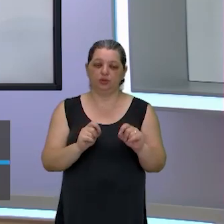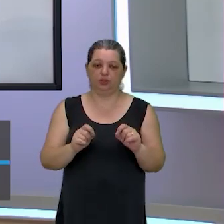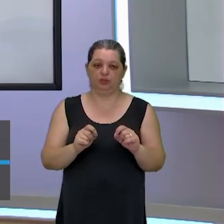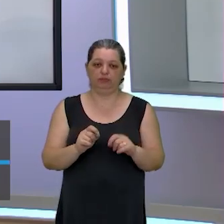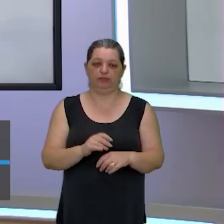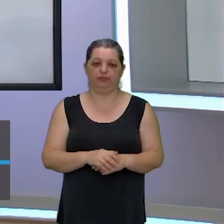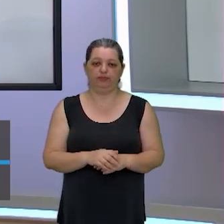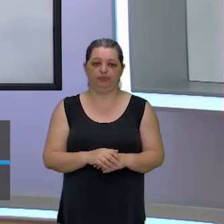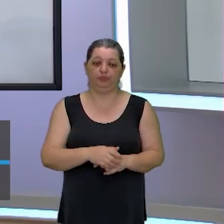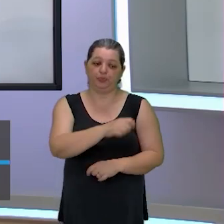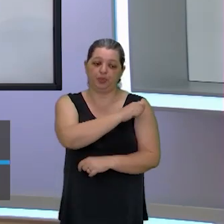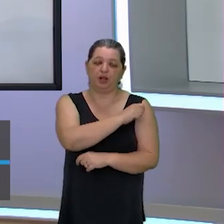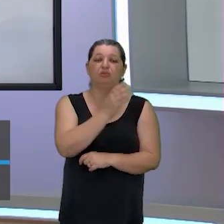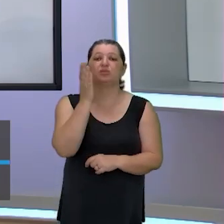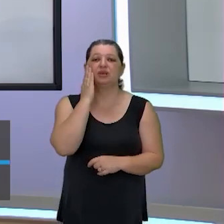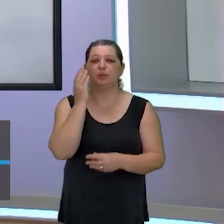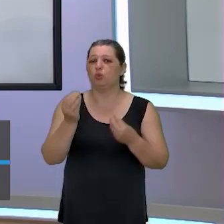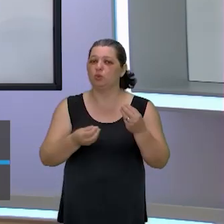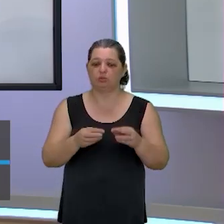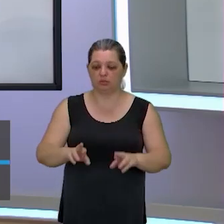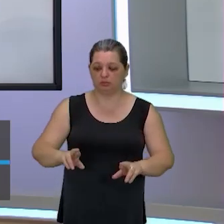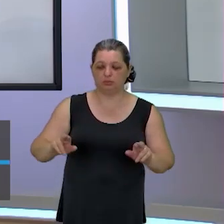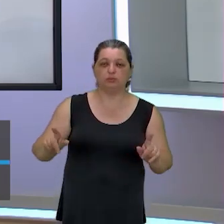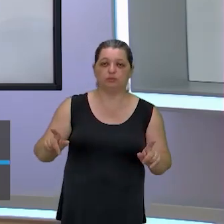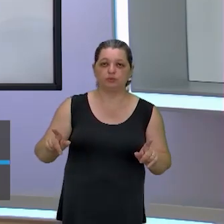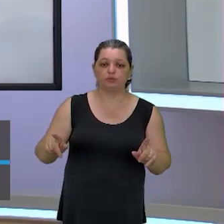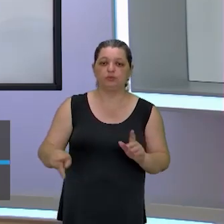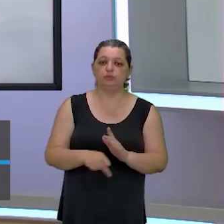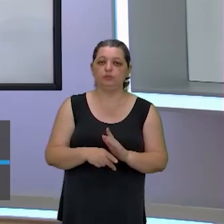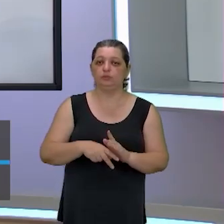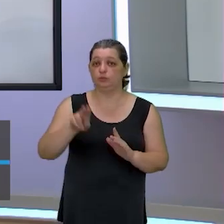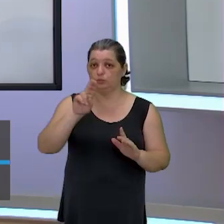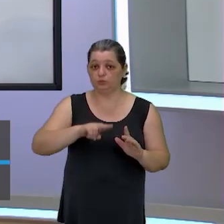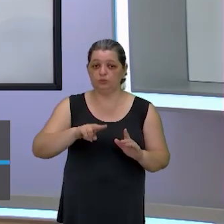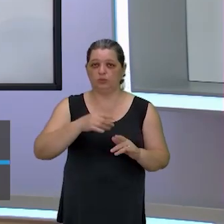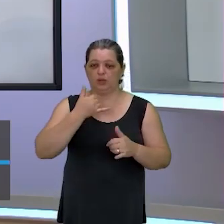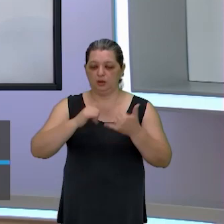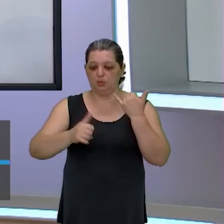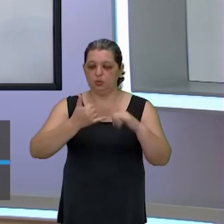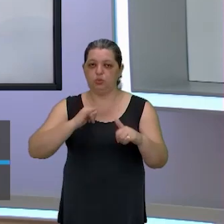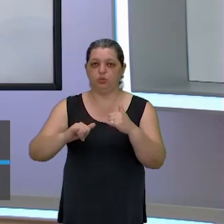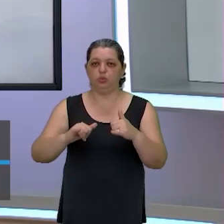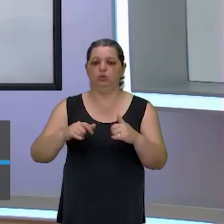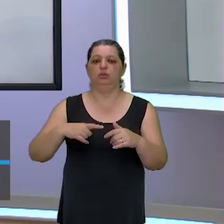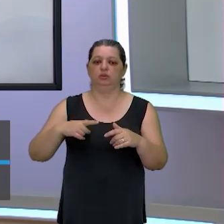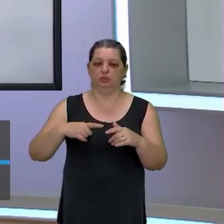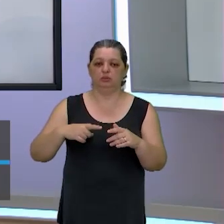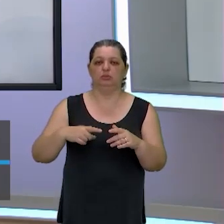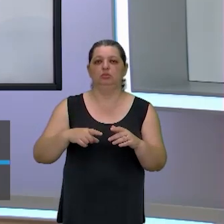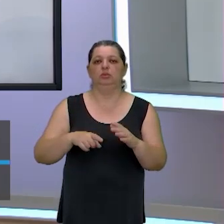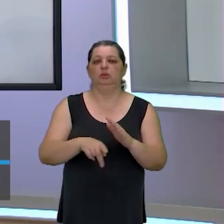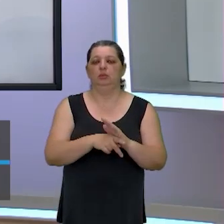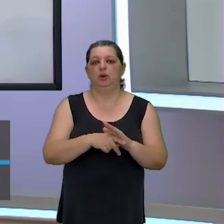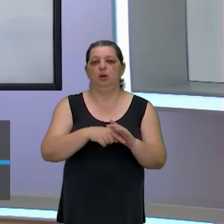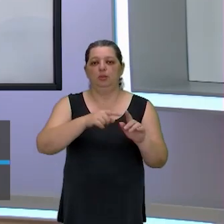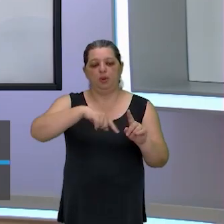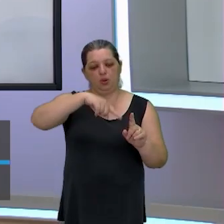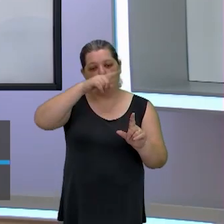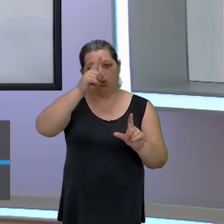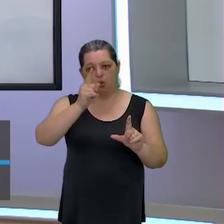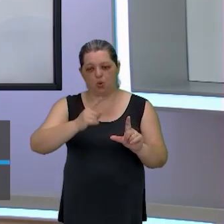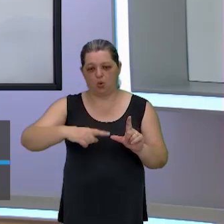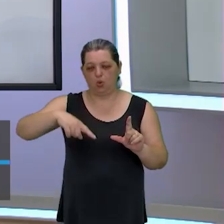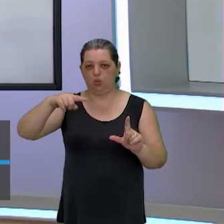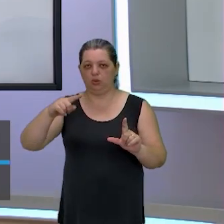nossos alunos diferenciar essas ondas ter energia comprimento de onda e frequência